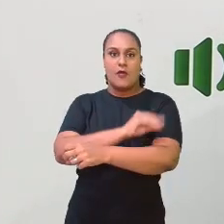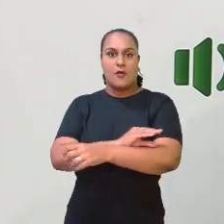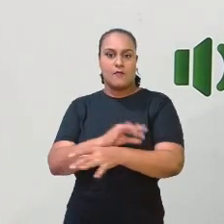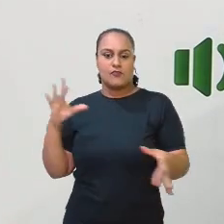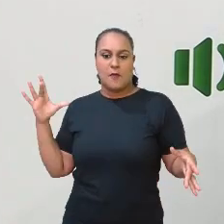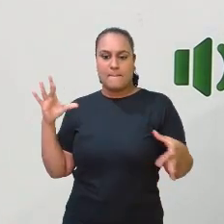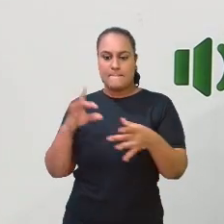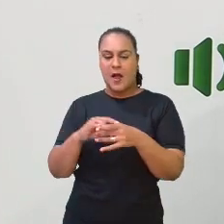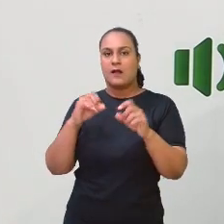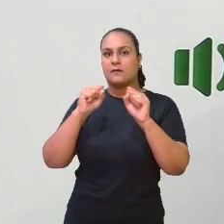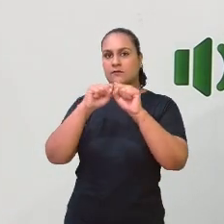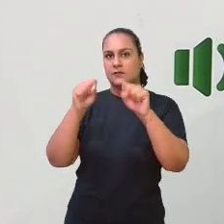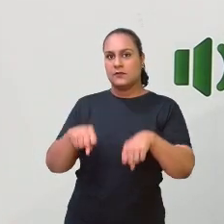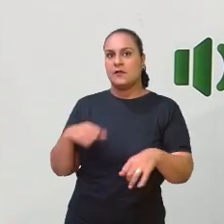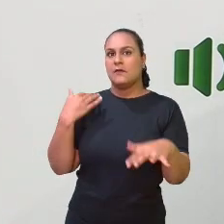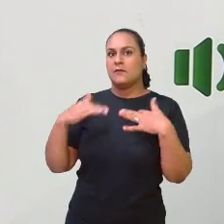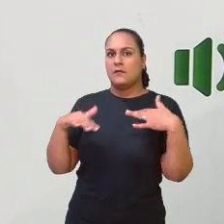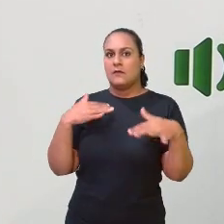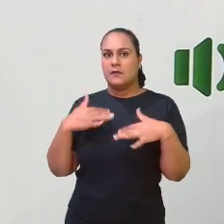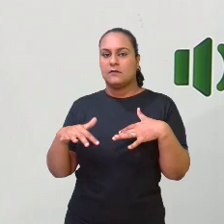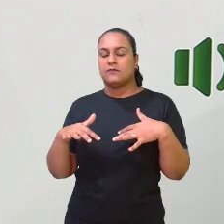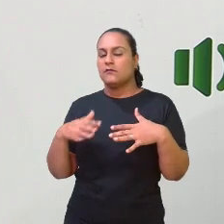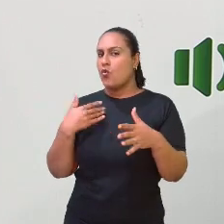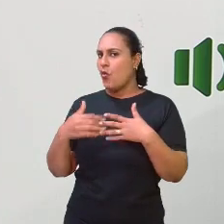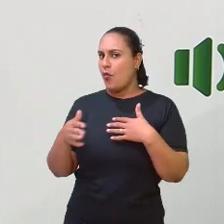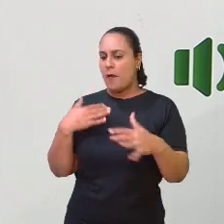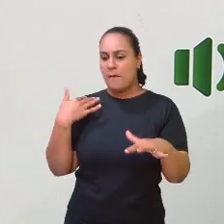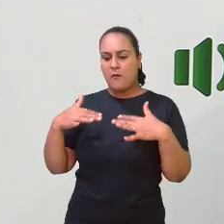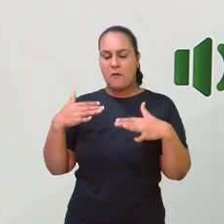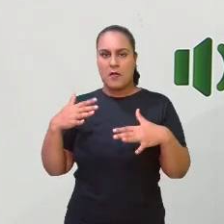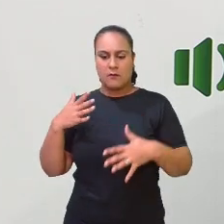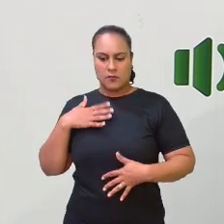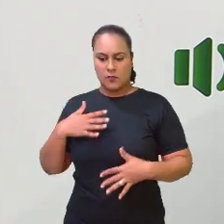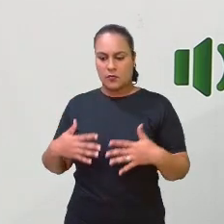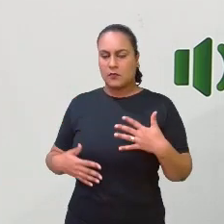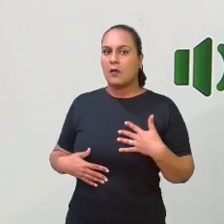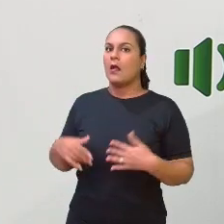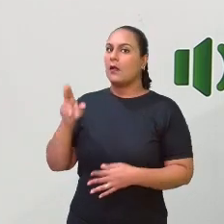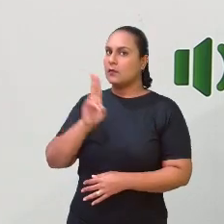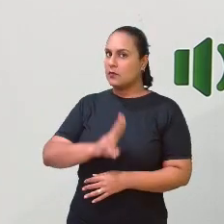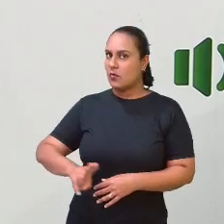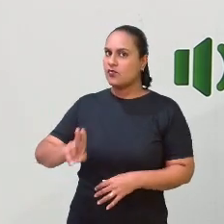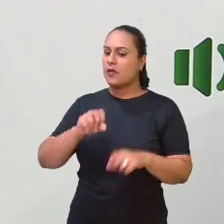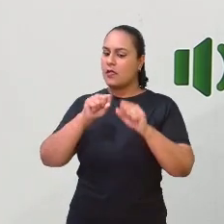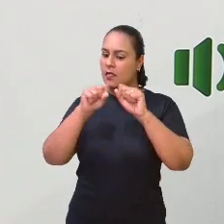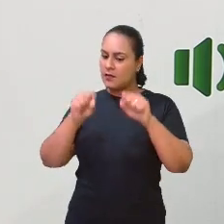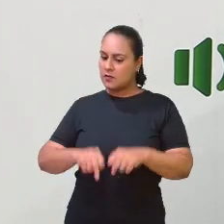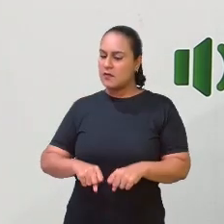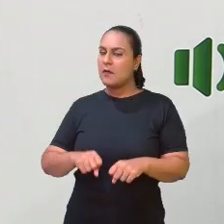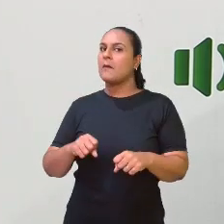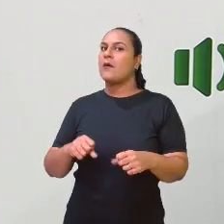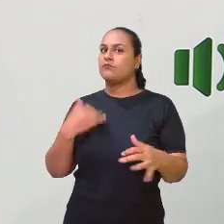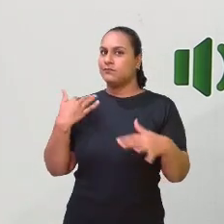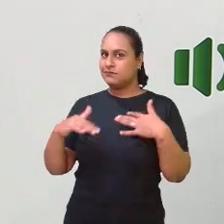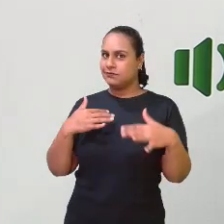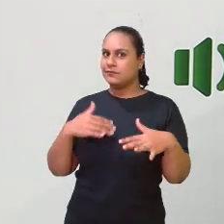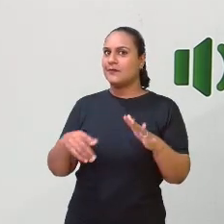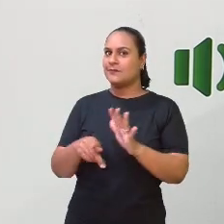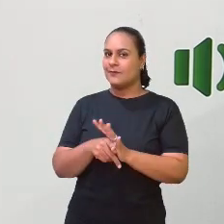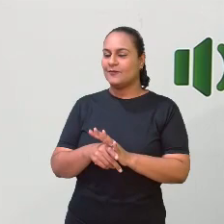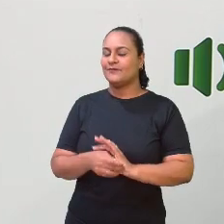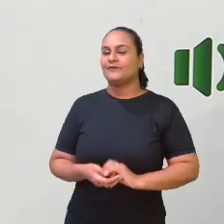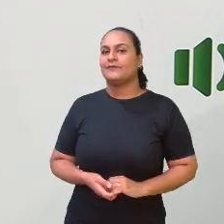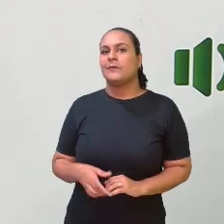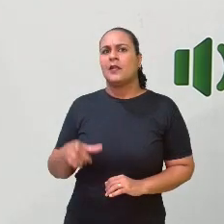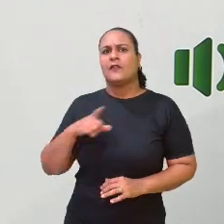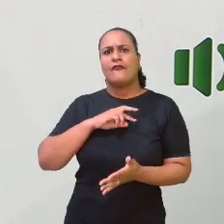o dormir. Qualquer movimento que a gente faz, a gente está utilizando o nosso sistema locomotor. Eu